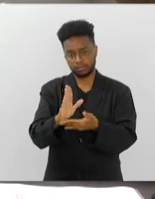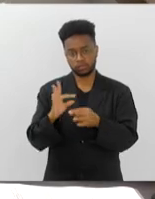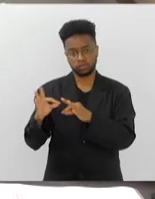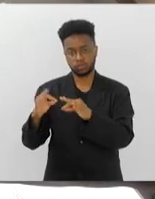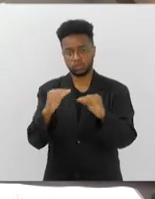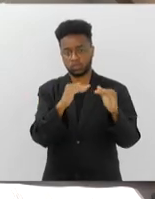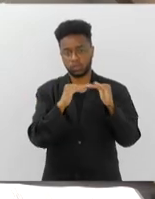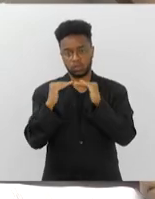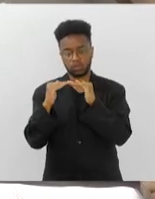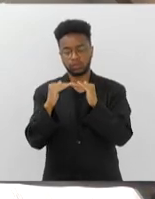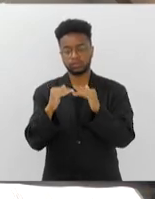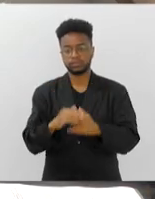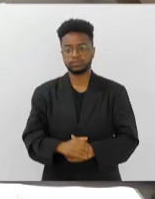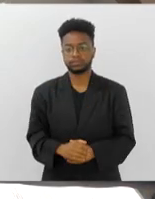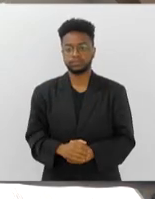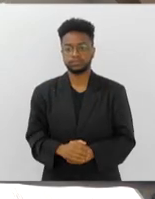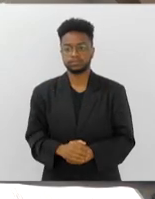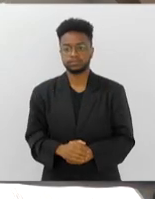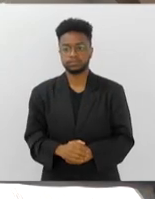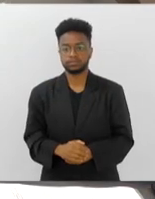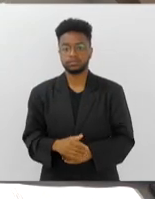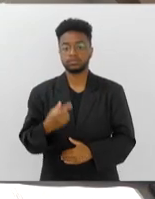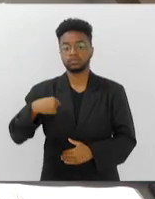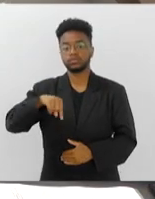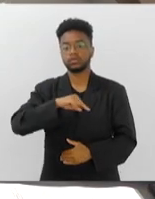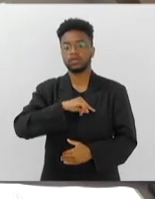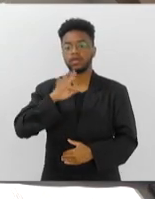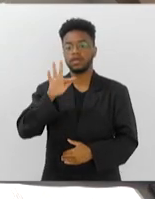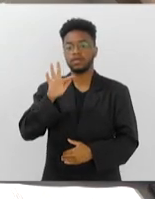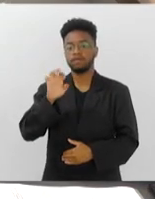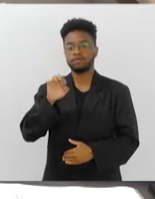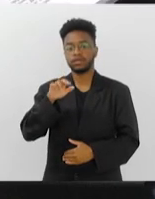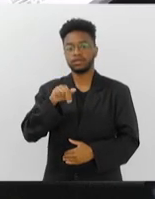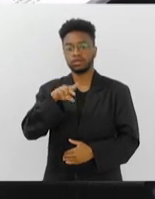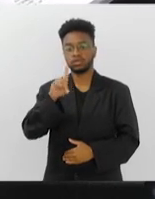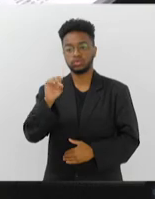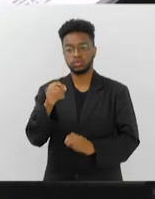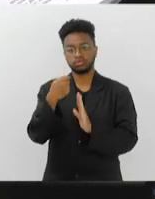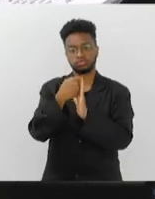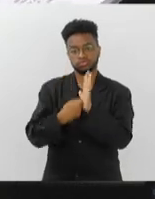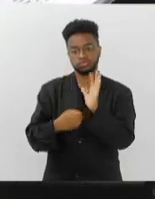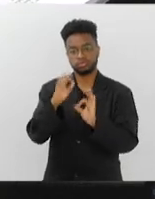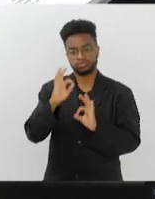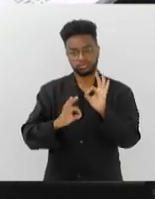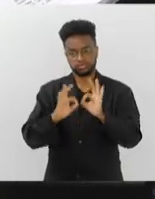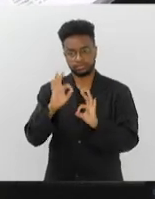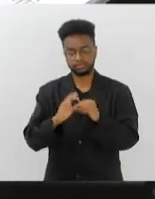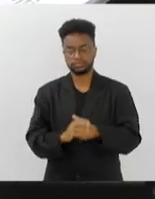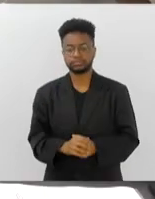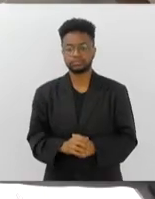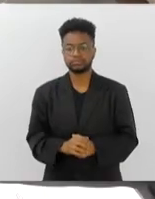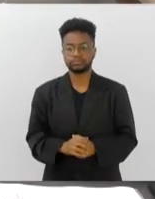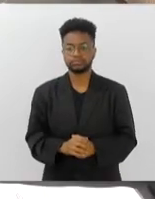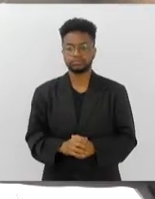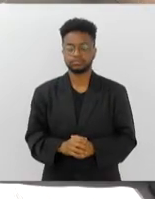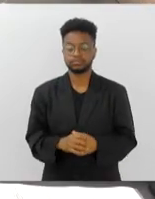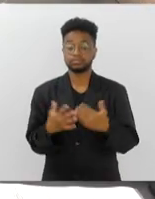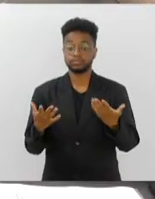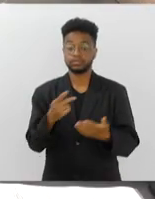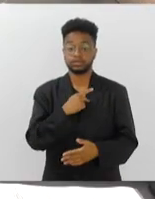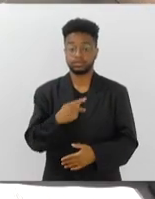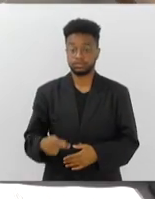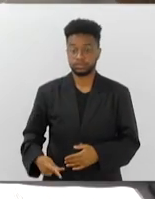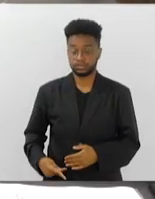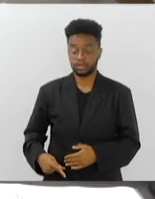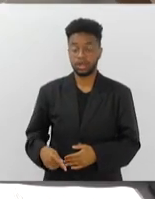unanimidade. Eu sugeriria, na linha do... E o nosso Fernando... Providencia o texto, a gente troca uma ideia no texto. O presidente Amorim, nos termos